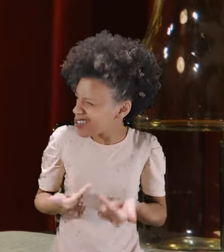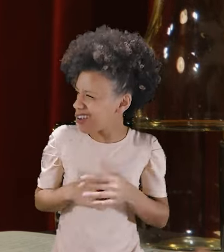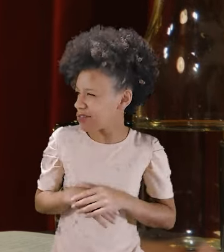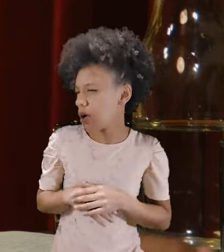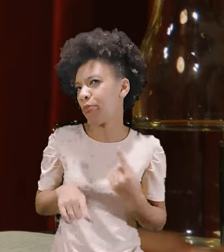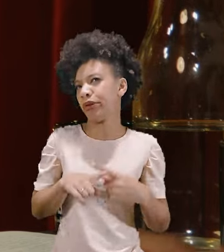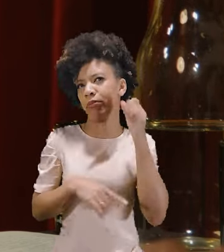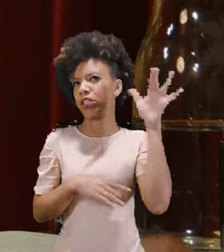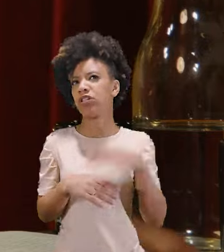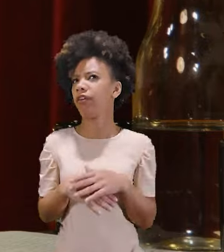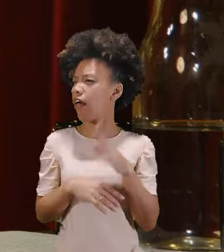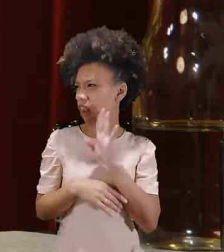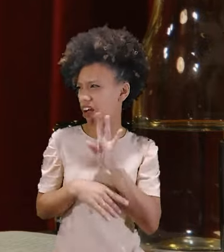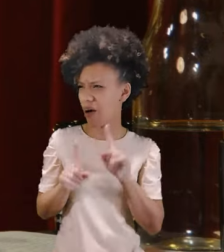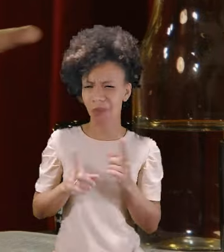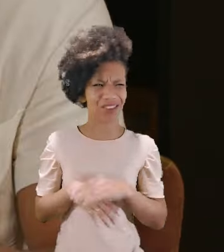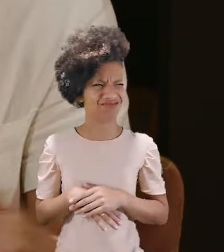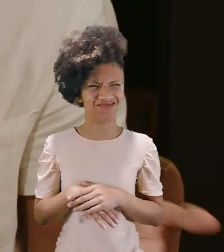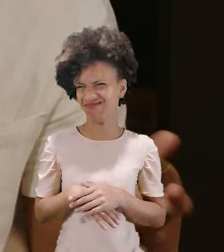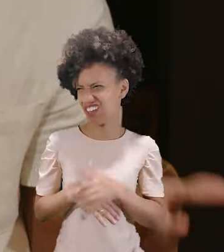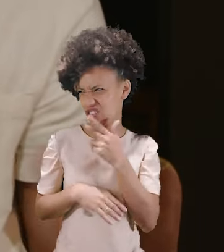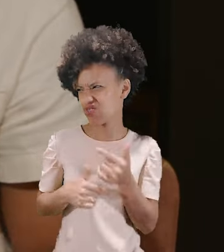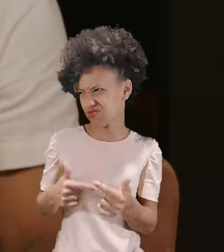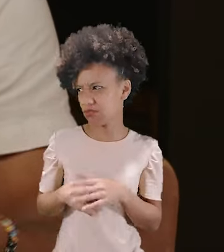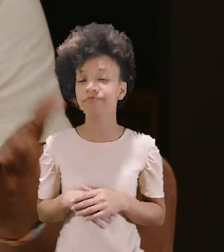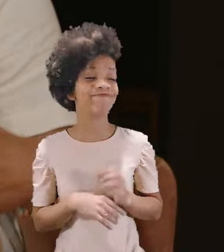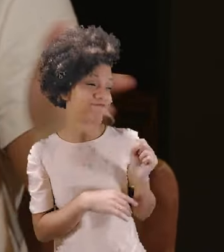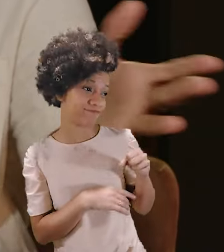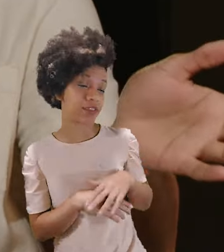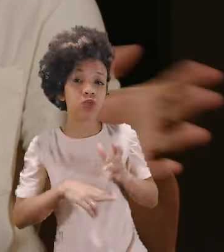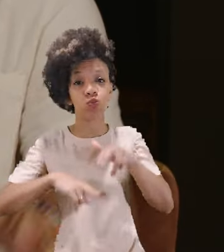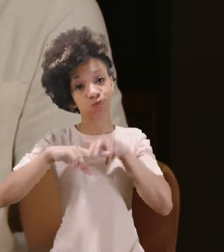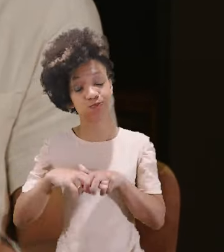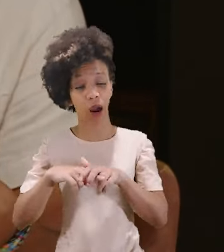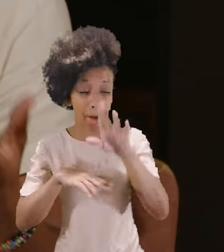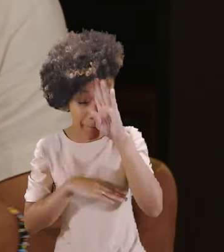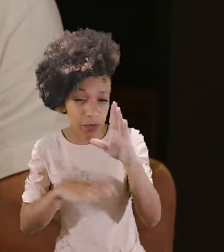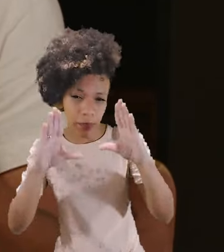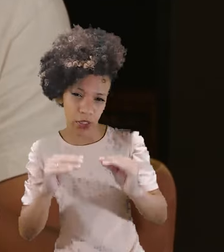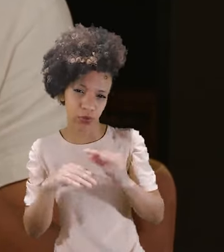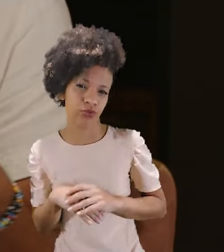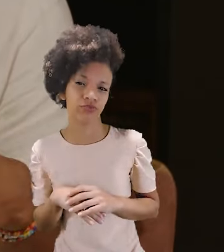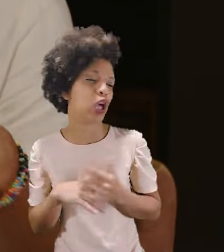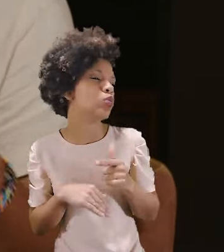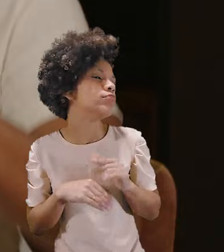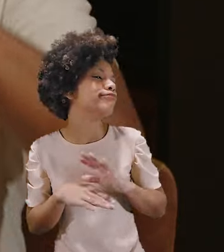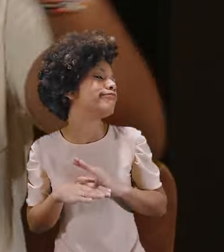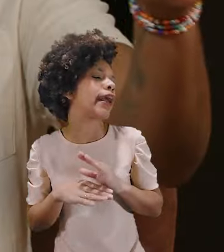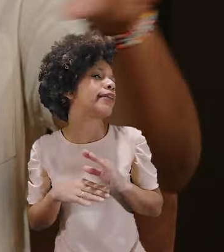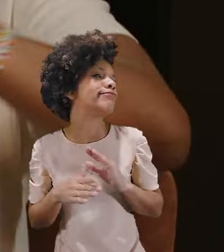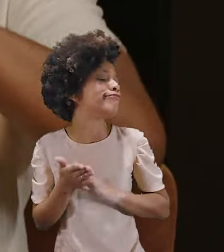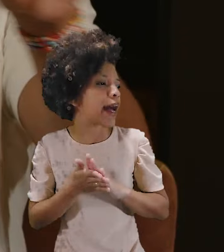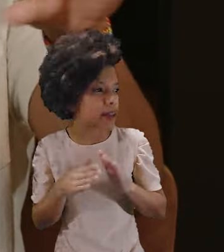a imaginava que é uma coisa legal mas não entendi Pois é chato você fica lá sentado beleza no combate à noite a gente não consegue fazer muita coisa